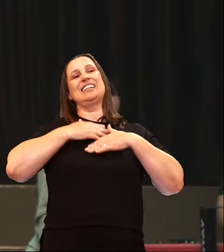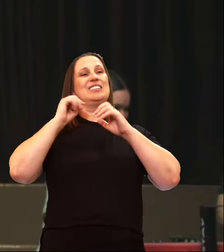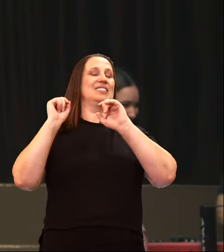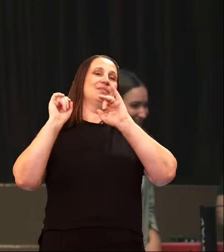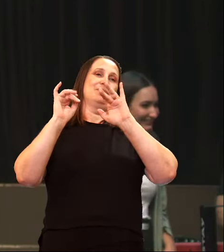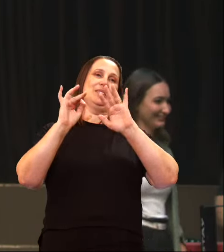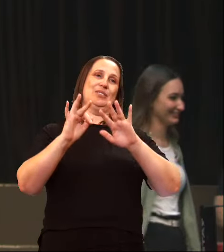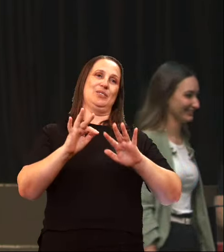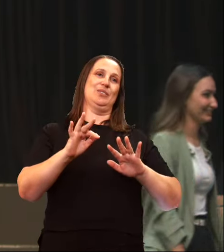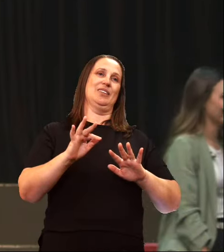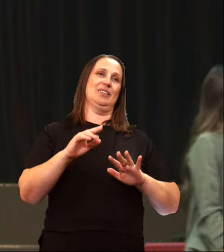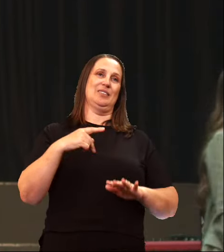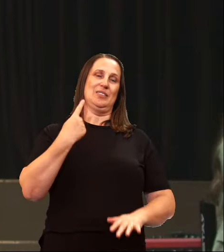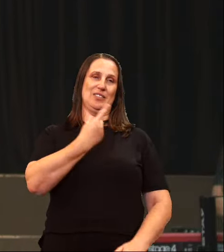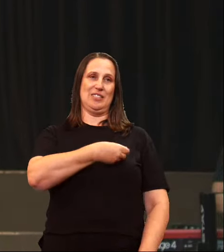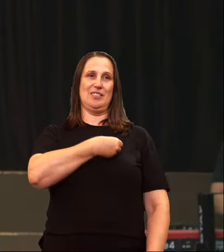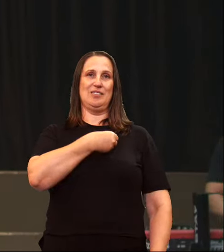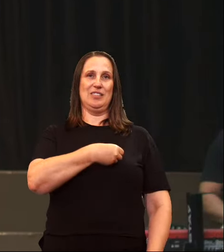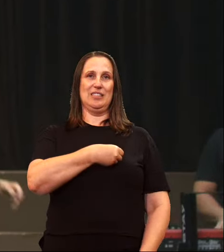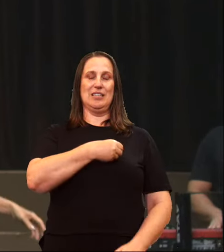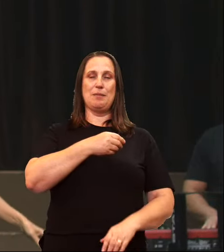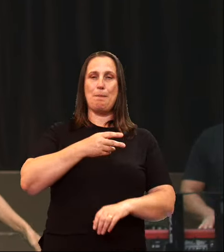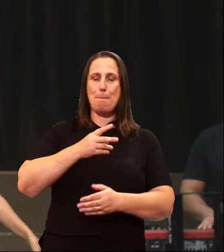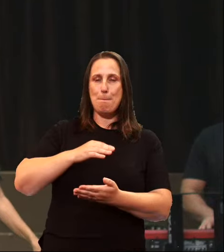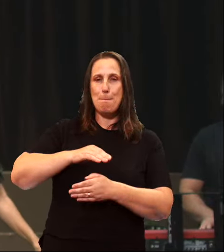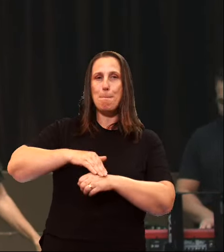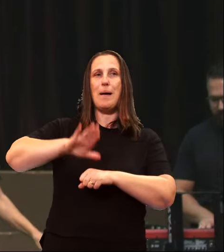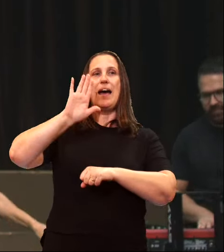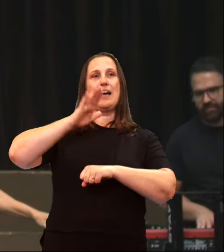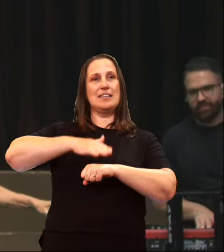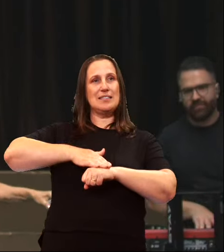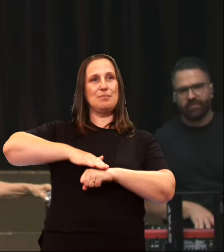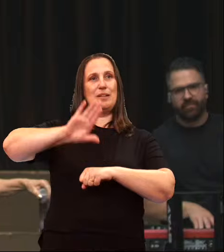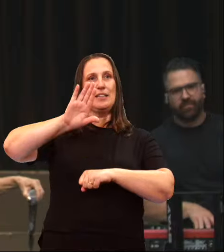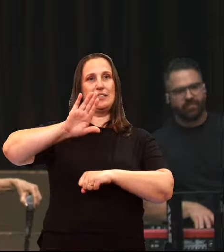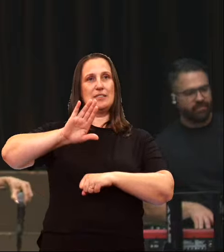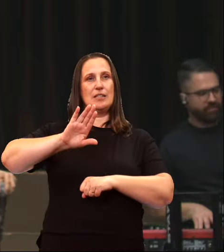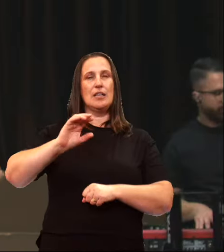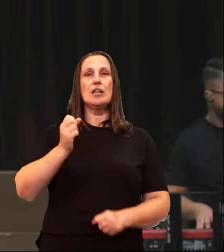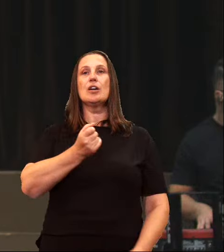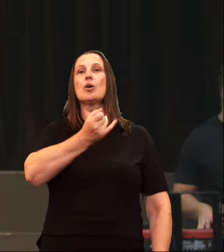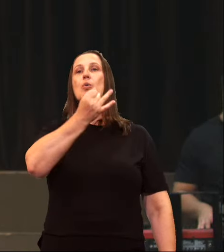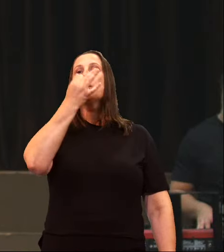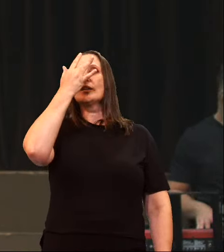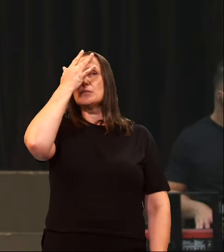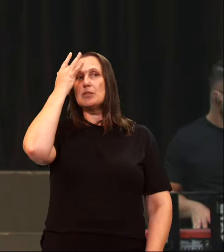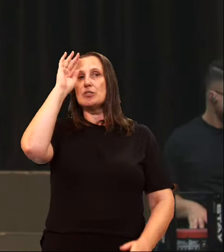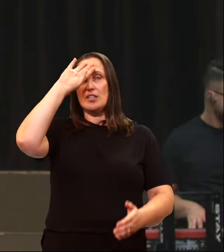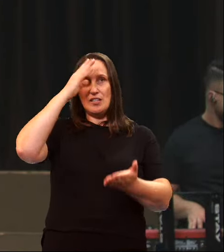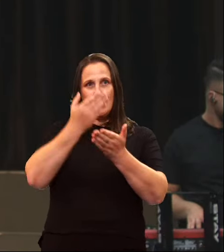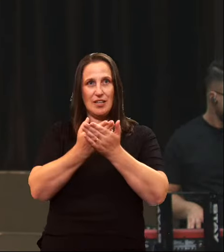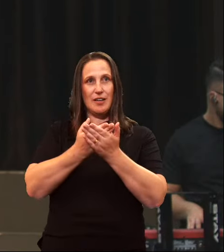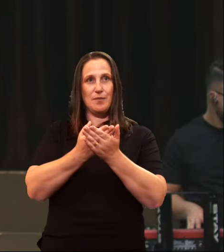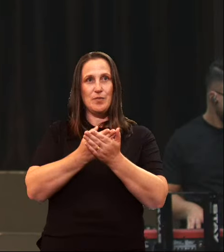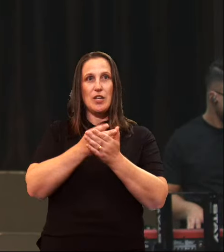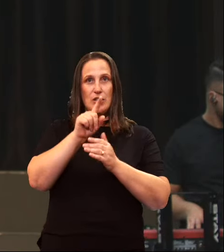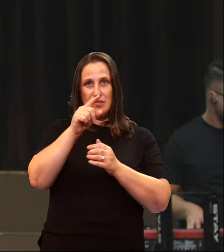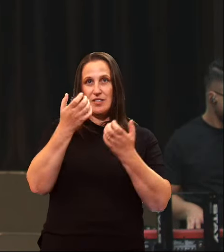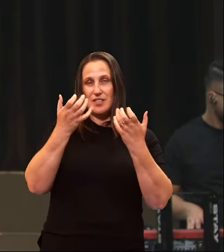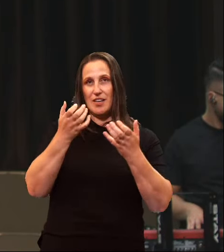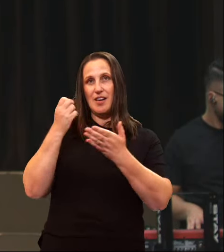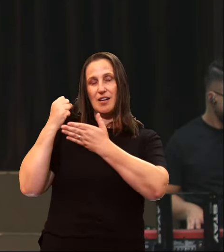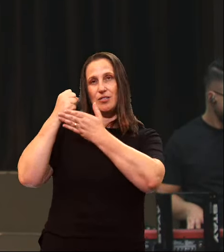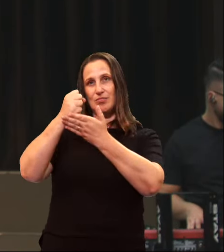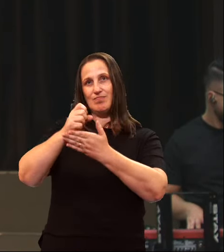abençoar cada vez mais. Quantos creem nisso? Você quer pedir ajuda de Deus